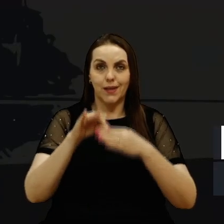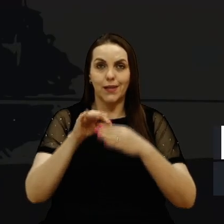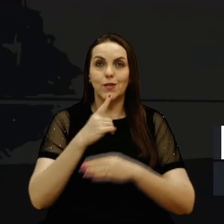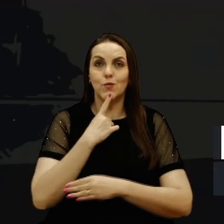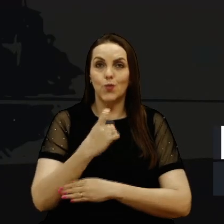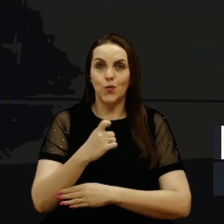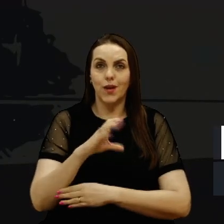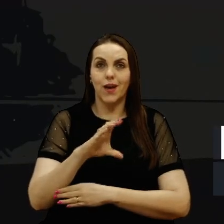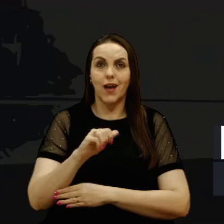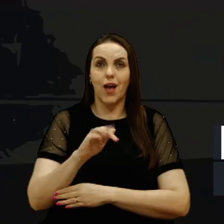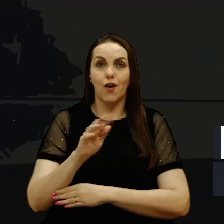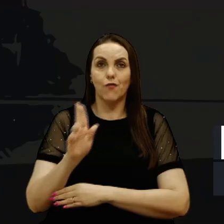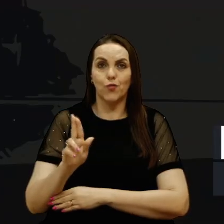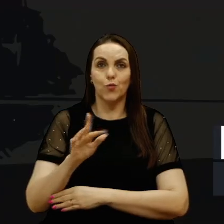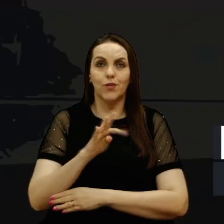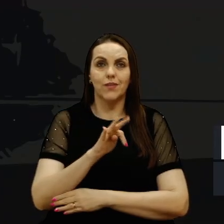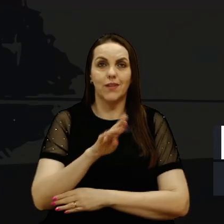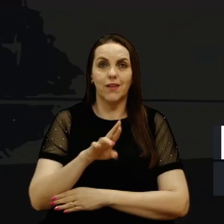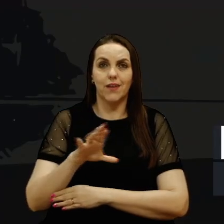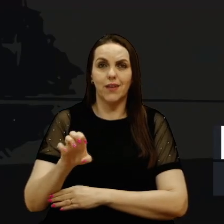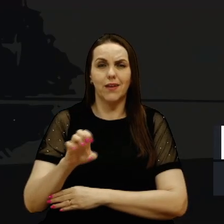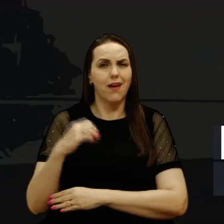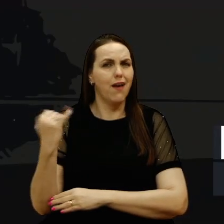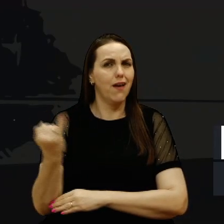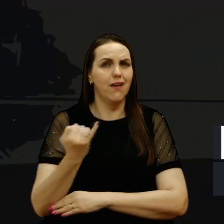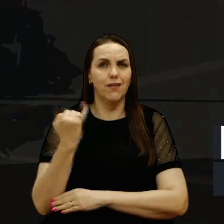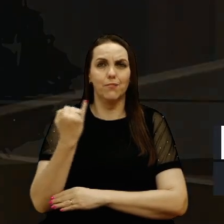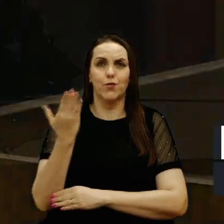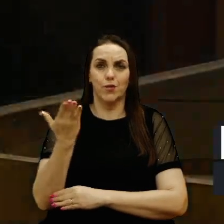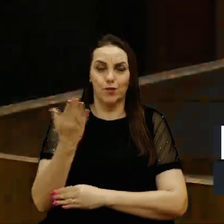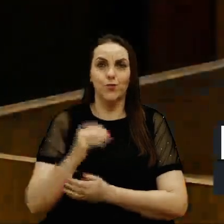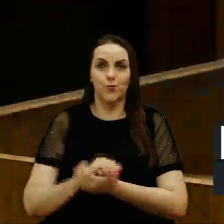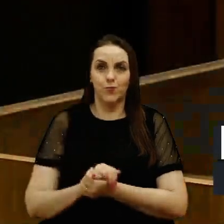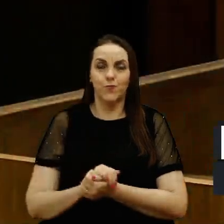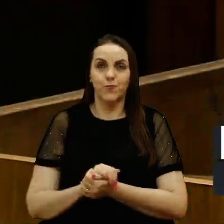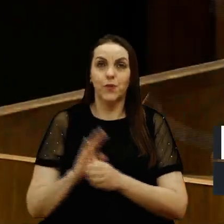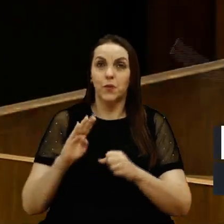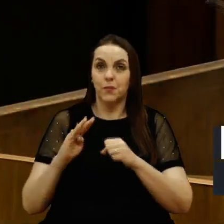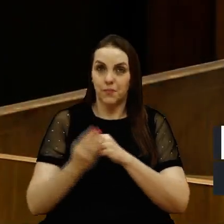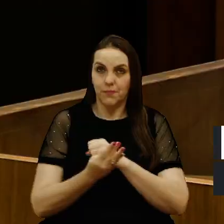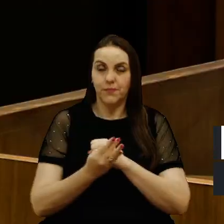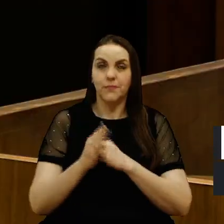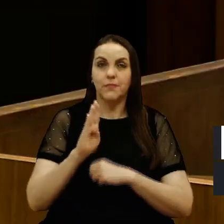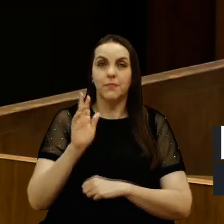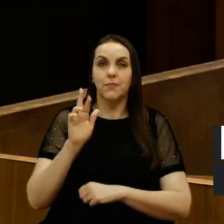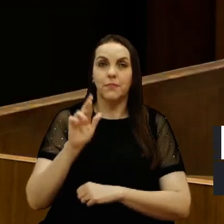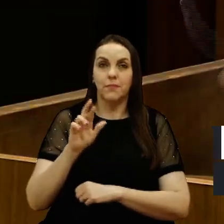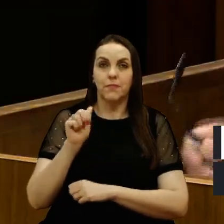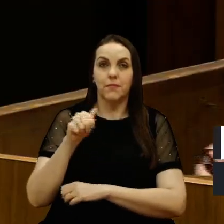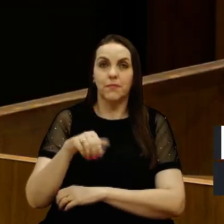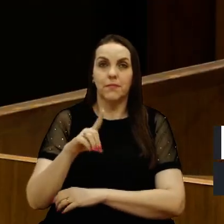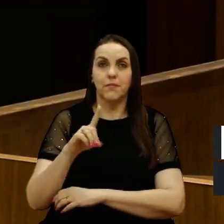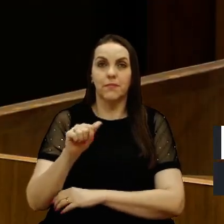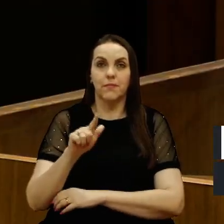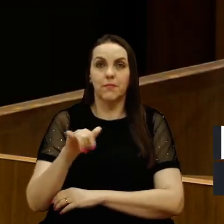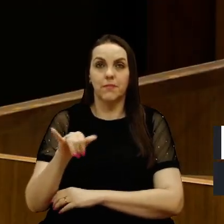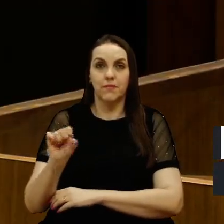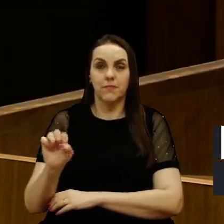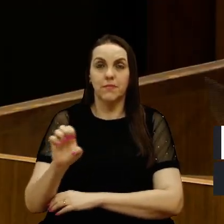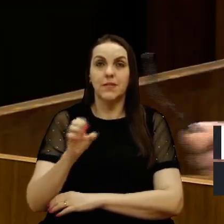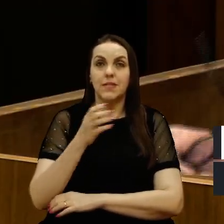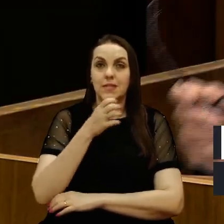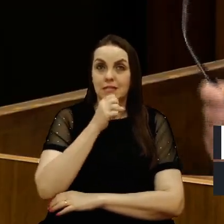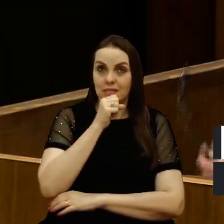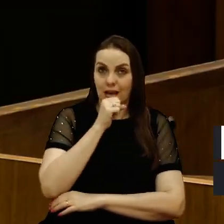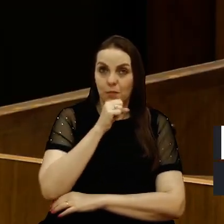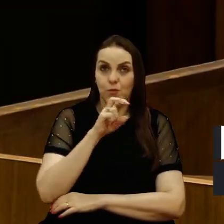Teira, é de extrema importância. No Brandalize, só no sábado, 52 famílias já se inscreveram